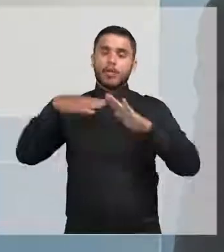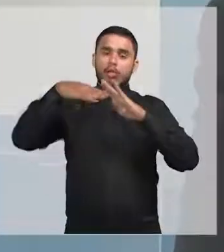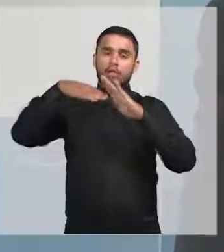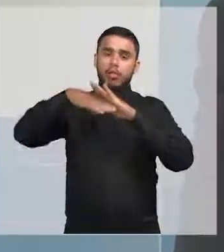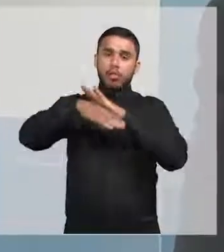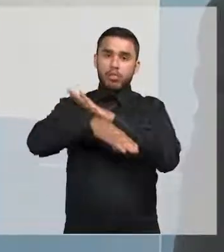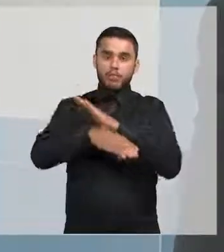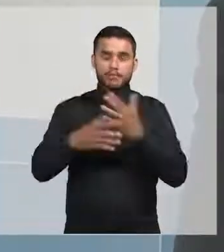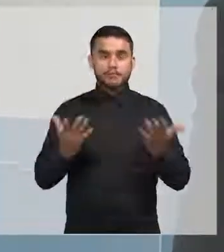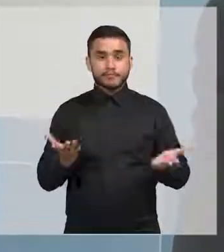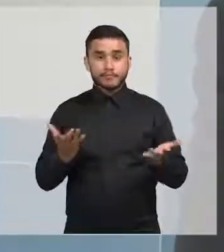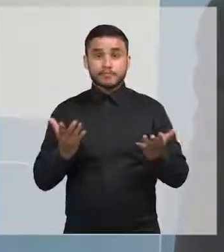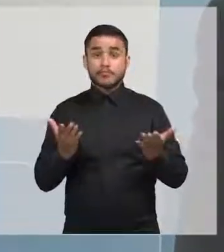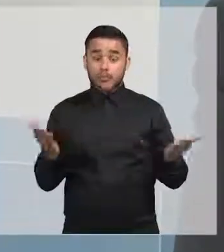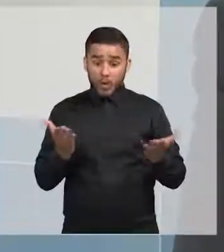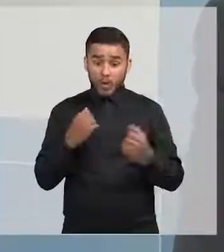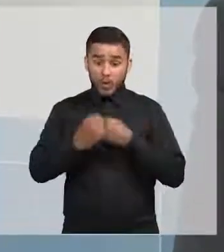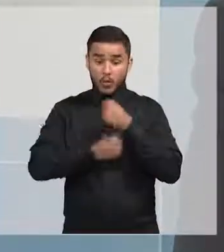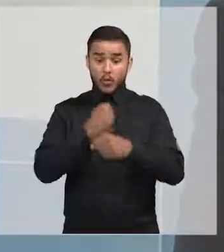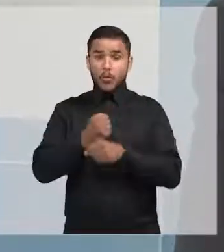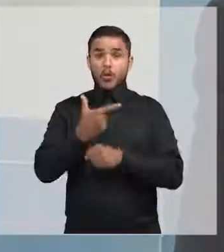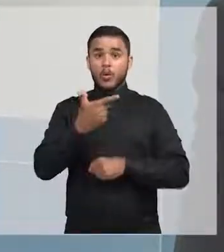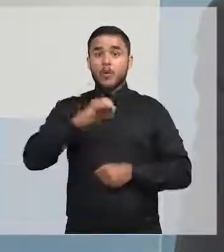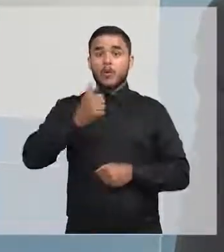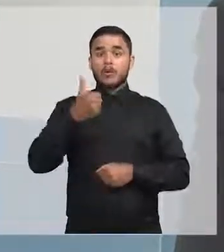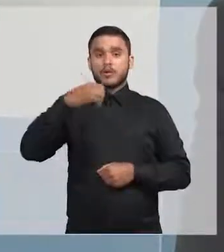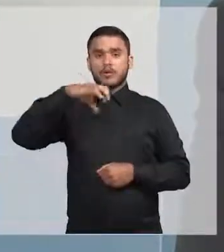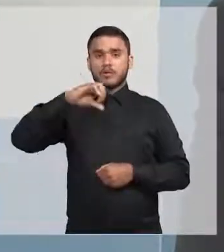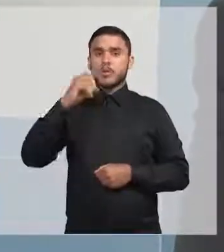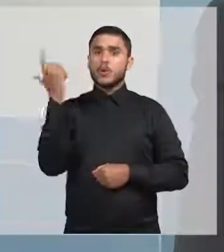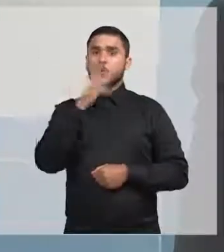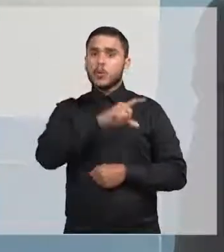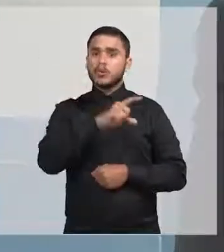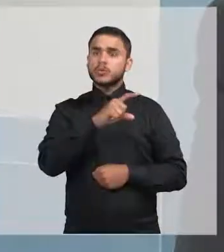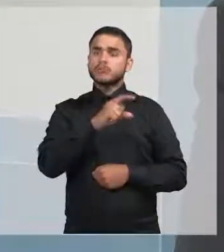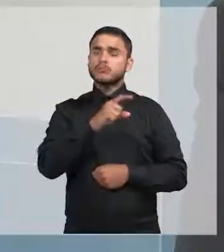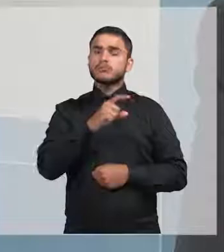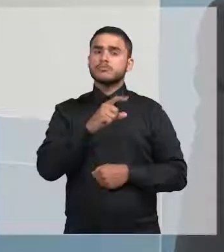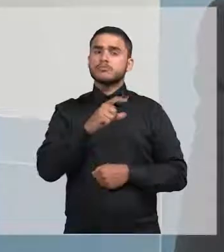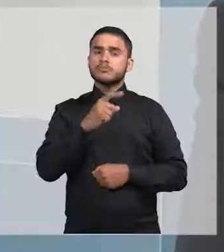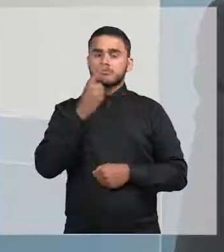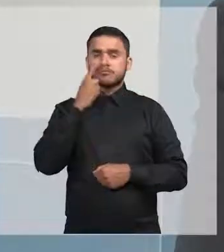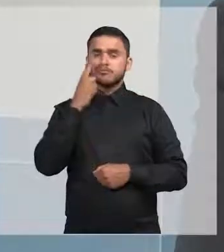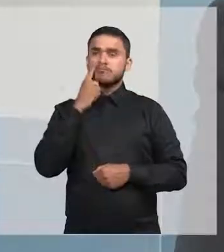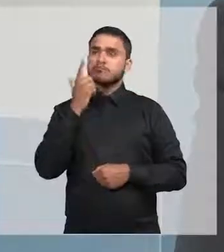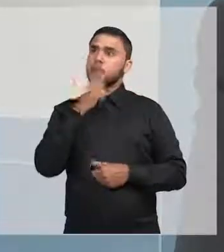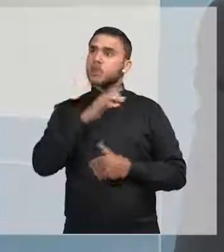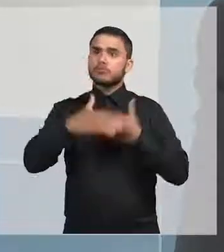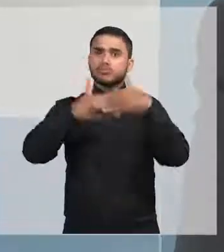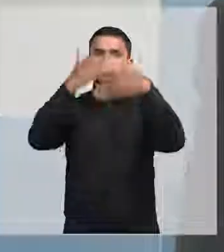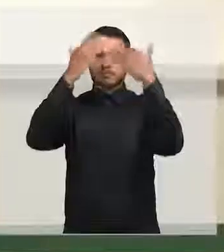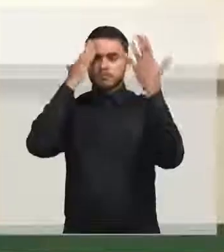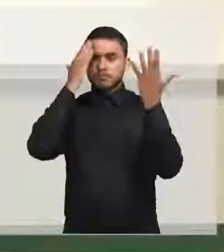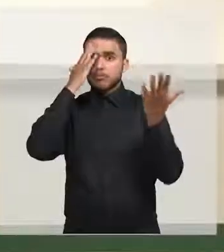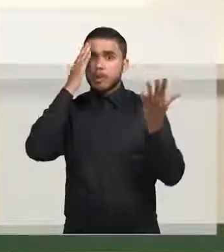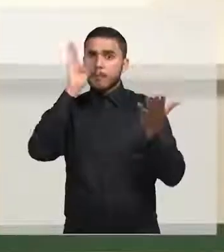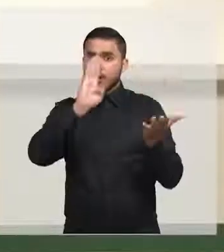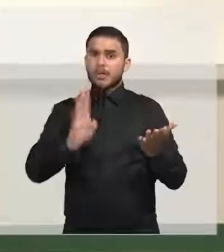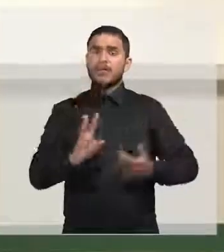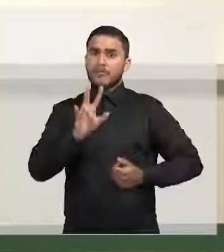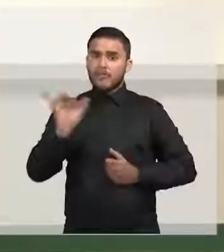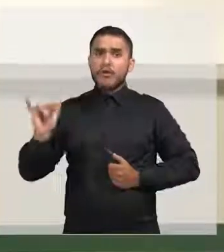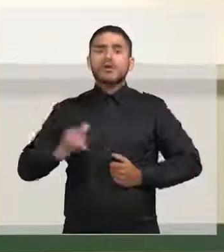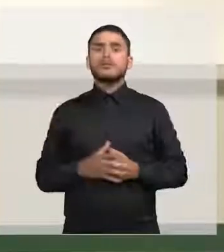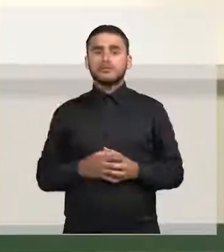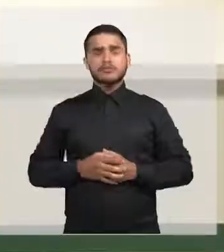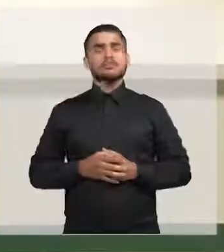2019 está entrando, ele disse que o Brasil vai crescer a 3 pontos percentuais. No pior cenário, a